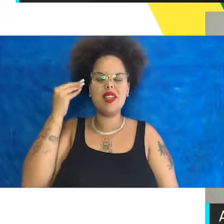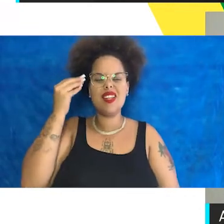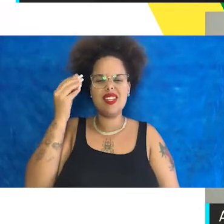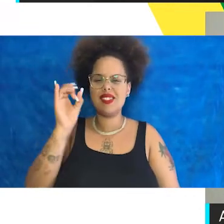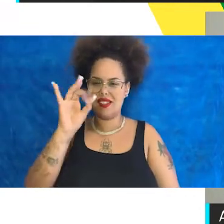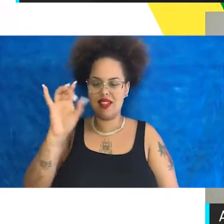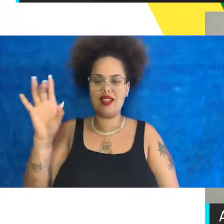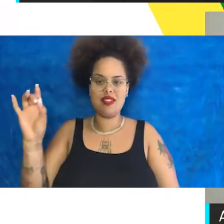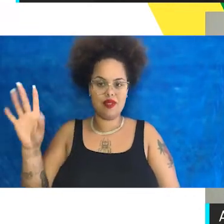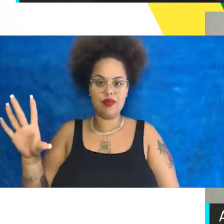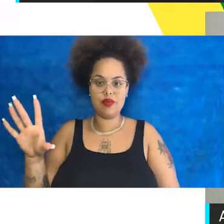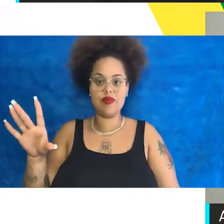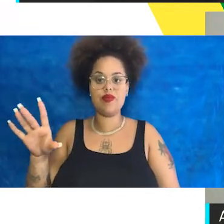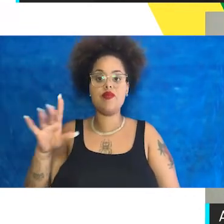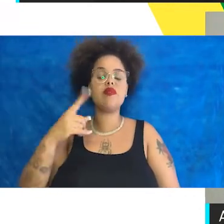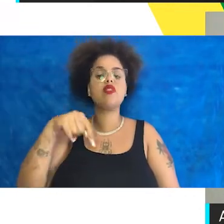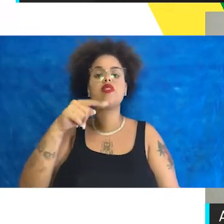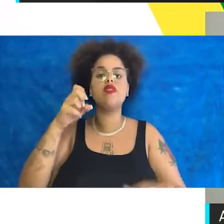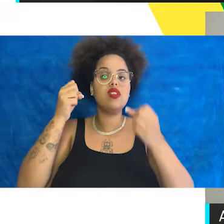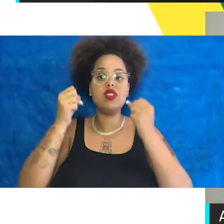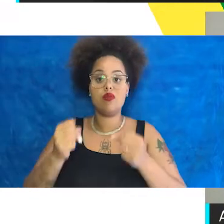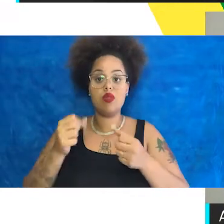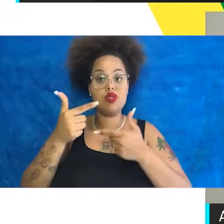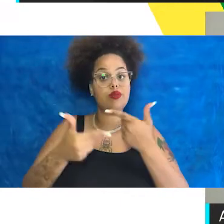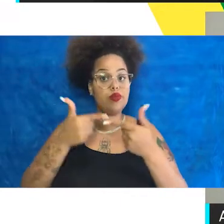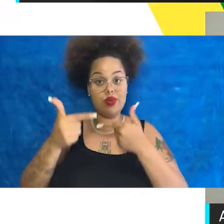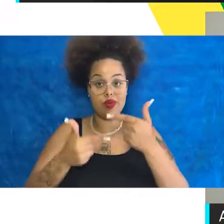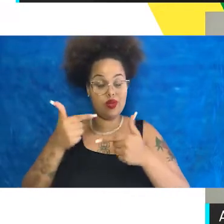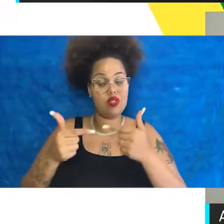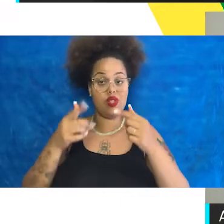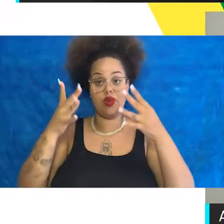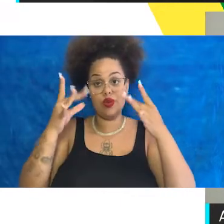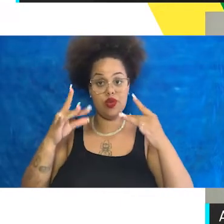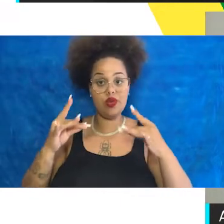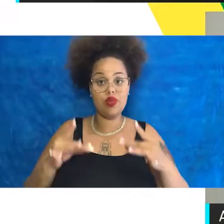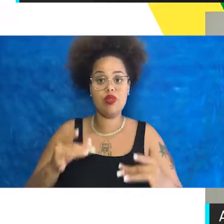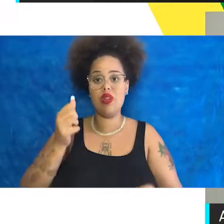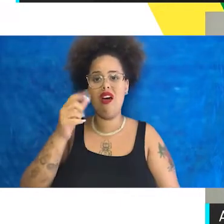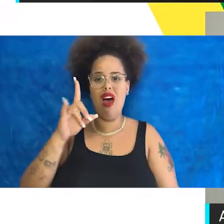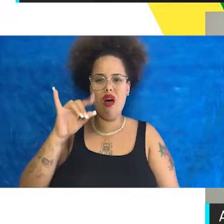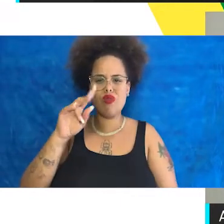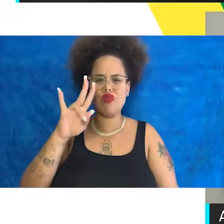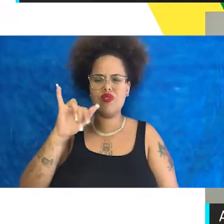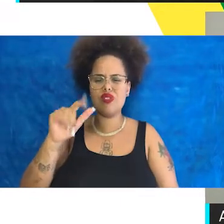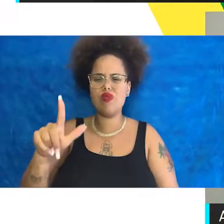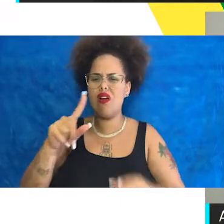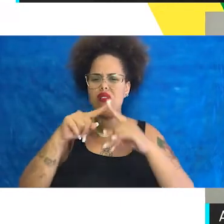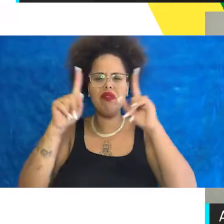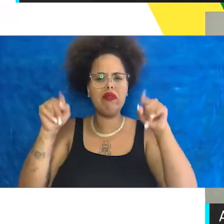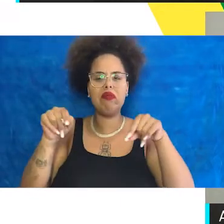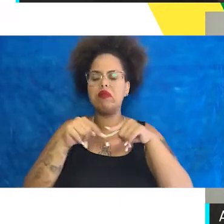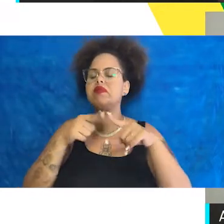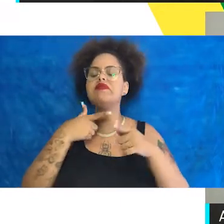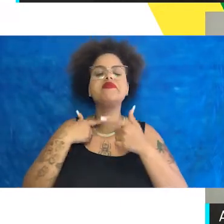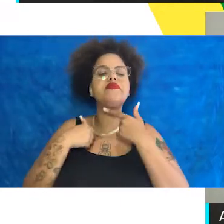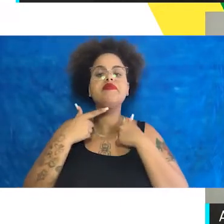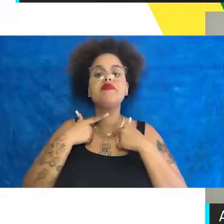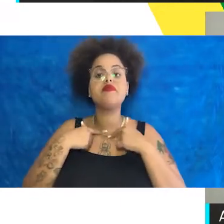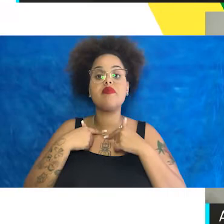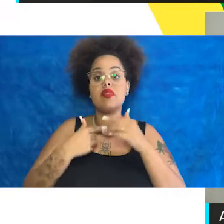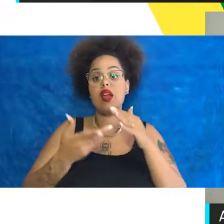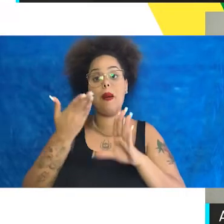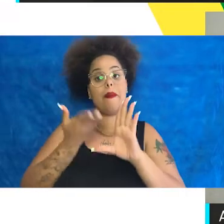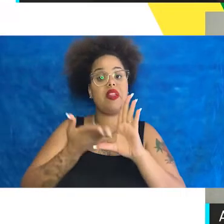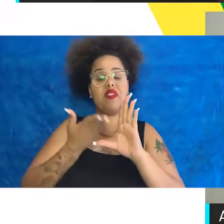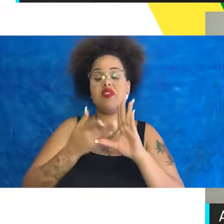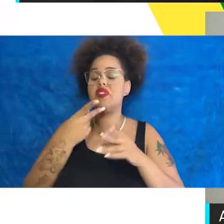de cada um, né? Para que vocês possam produzir conteúdos audiovisuais do formato que vocês queiram, para a plataforma